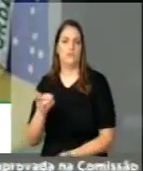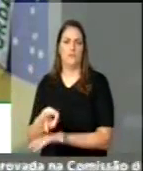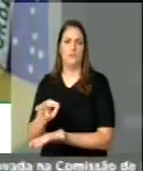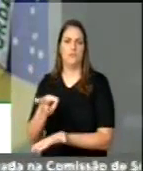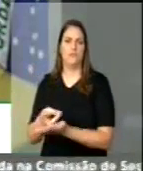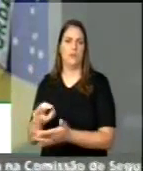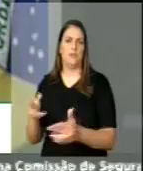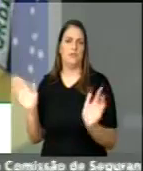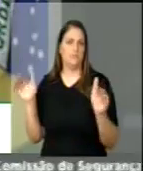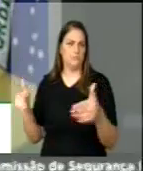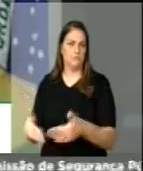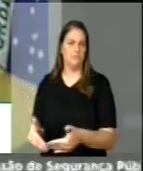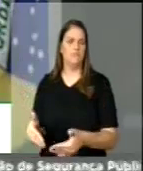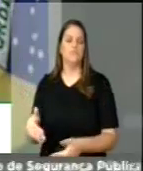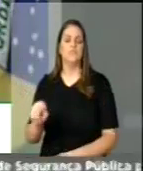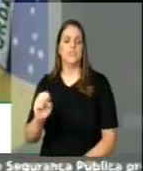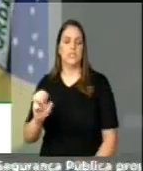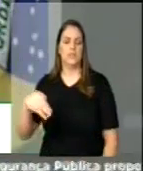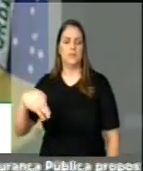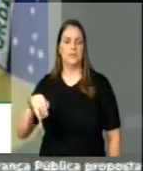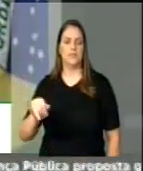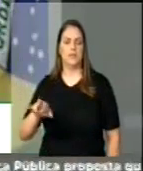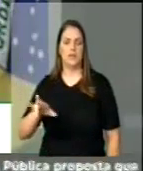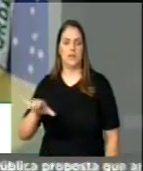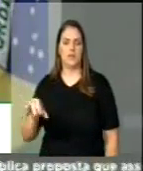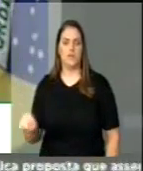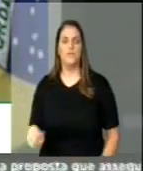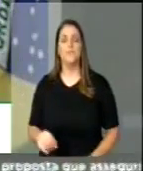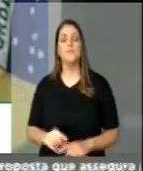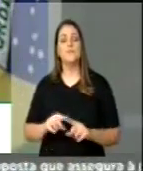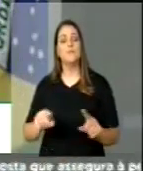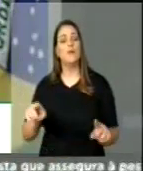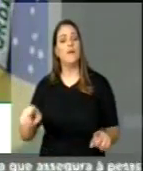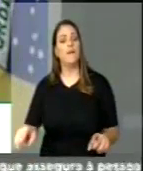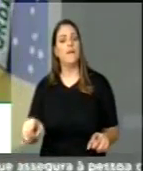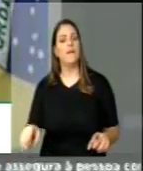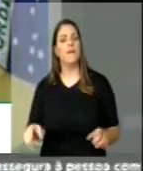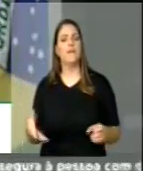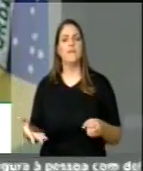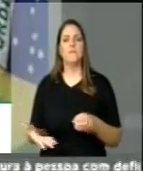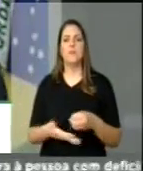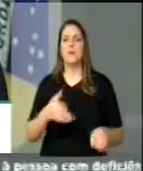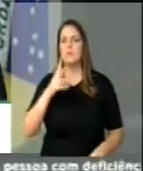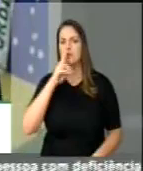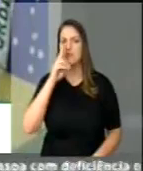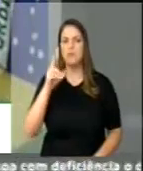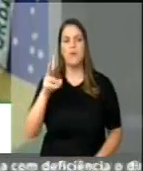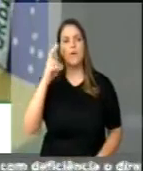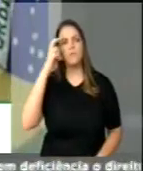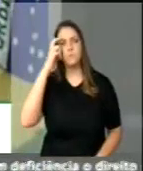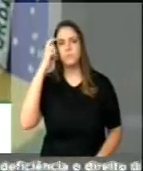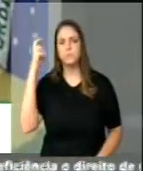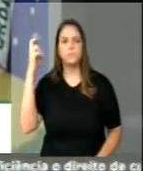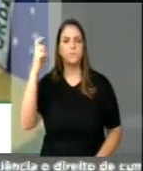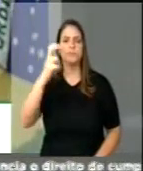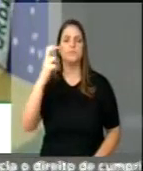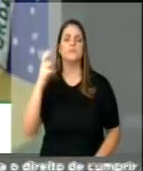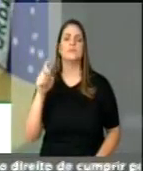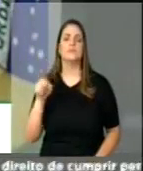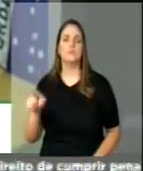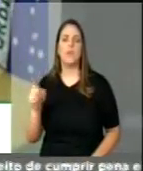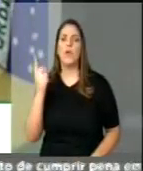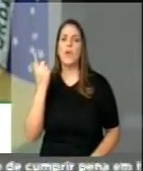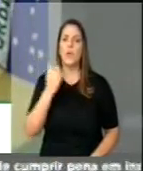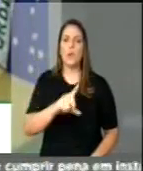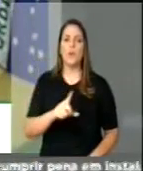esse período bastante enriquecedor, ele adquiriu sólida formação intelectual, que lhe possibilitou a